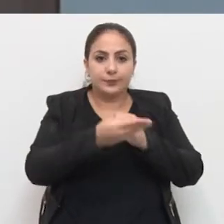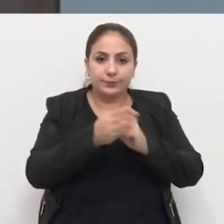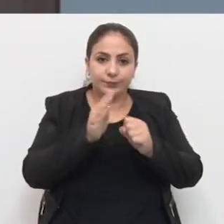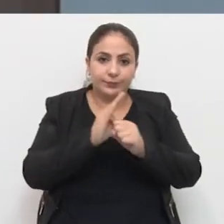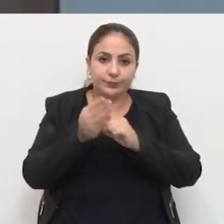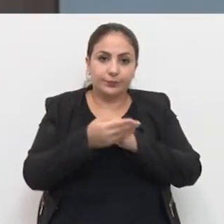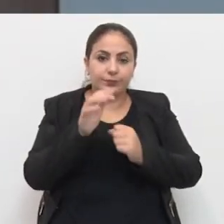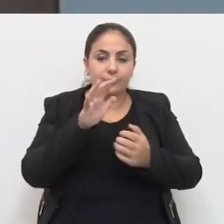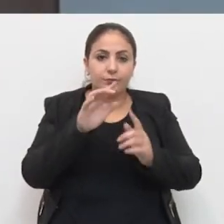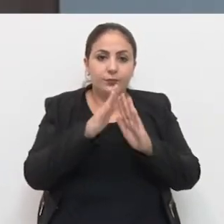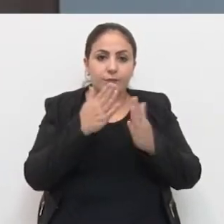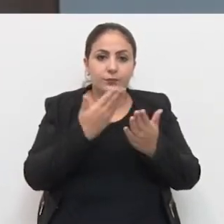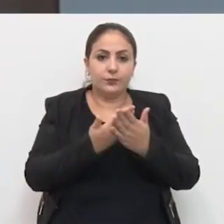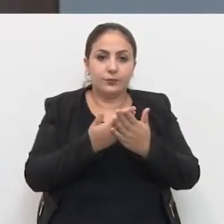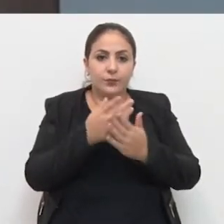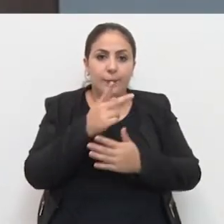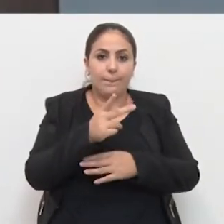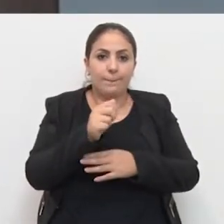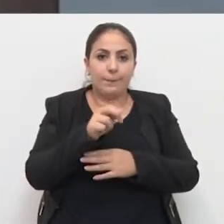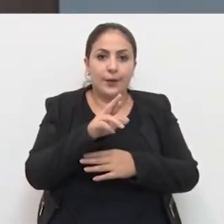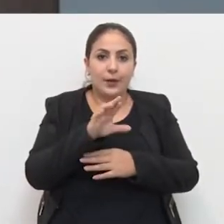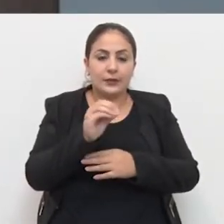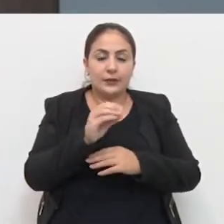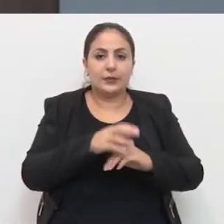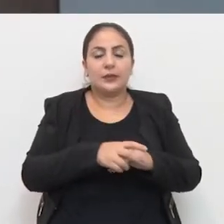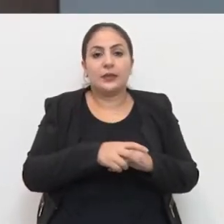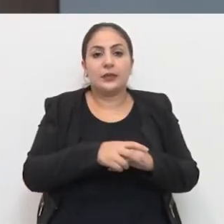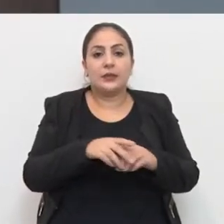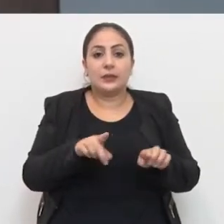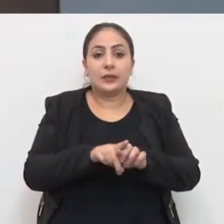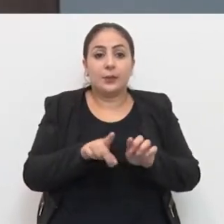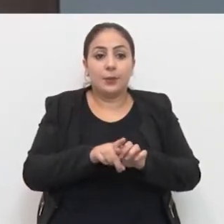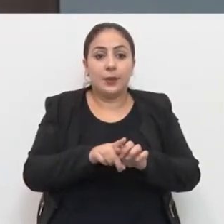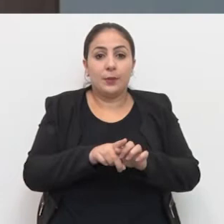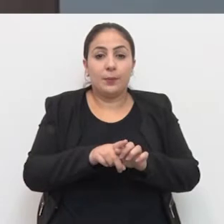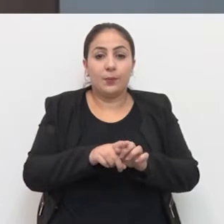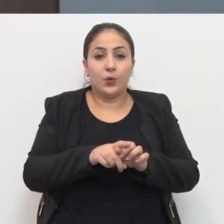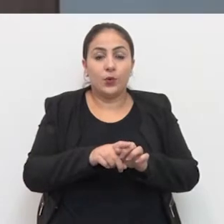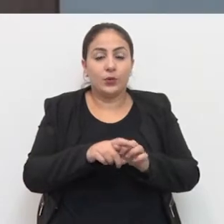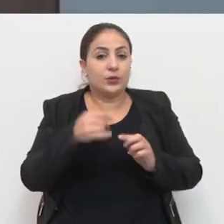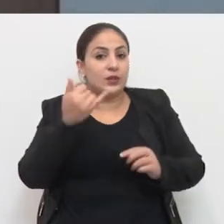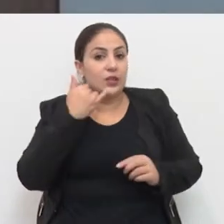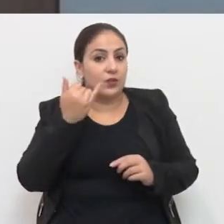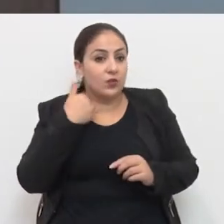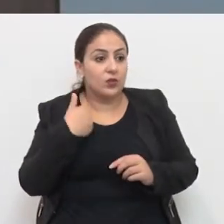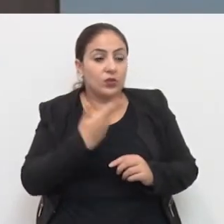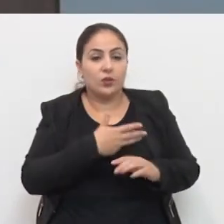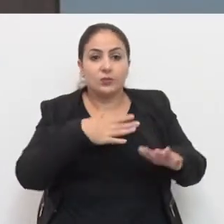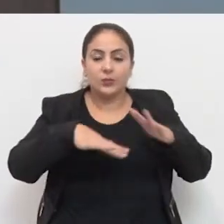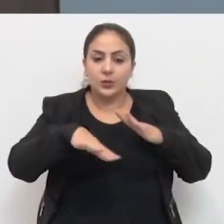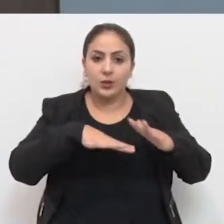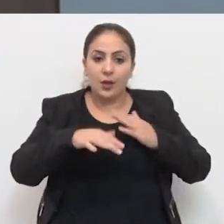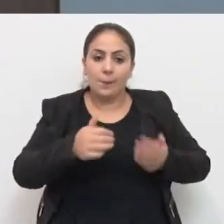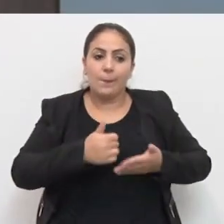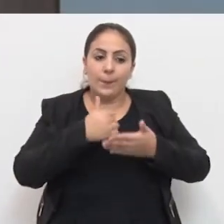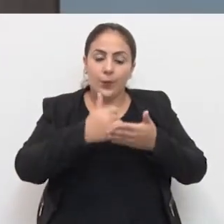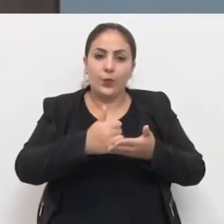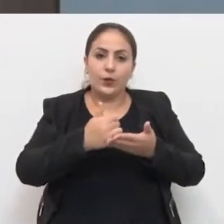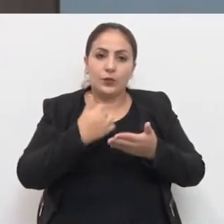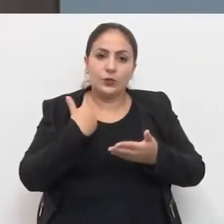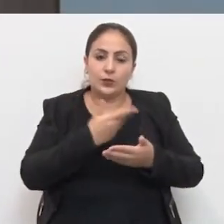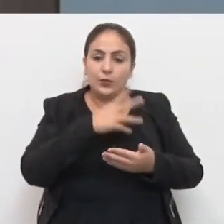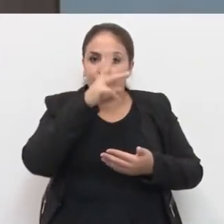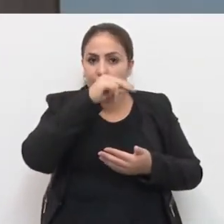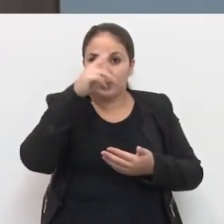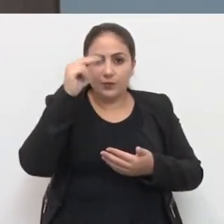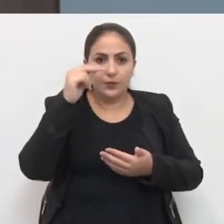Anchieta. Estivemos via telefone viabilizando aí, com o apoio indiscutível do nosso prefeito Luciano Azevedo e